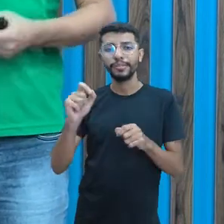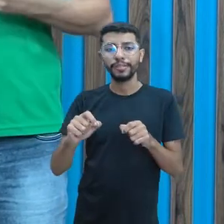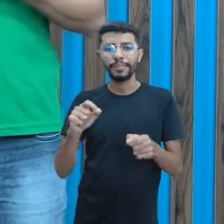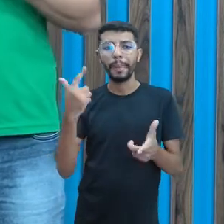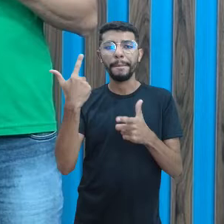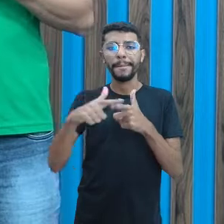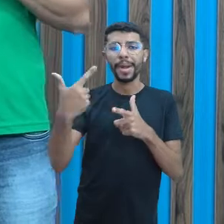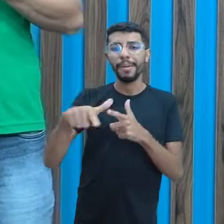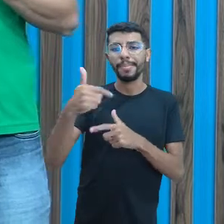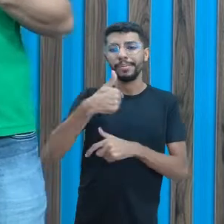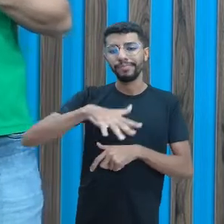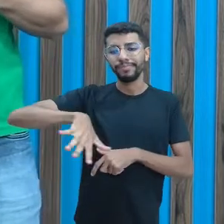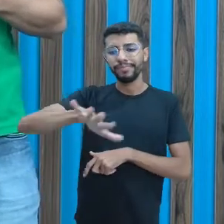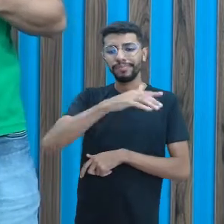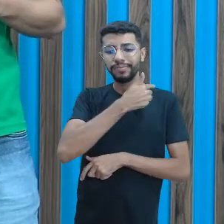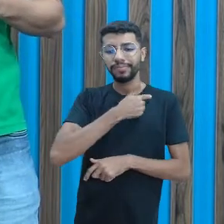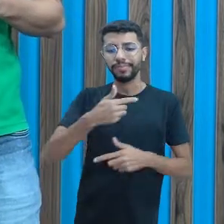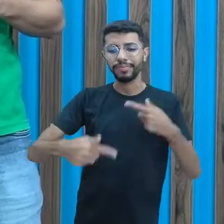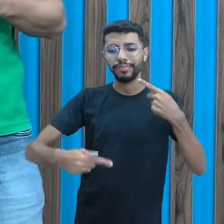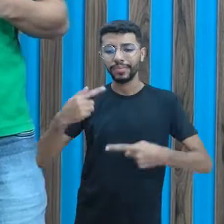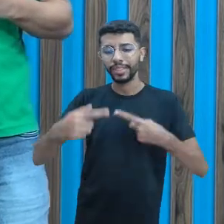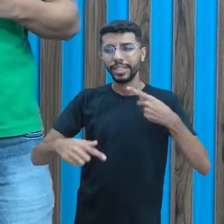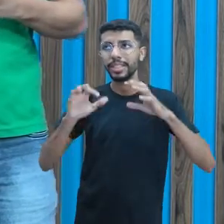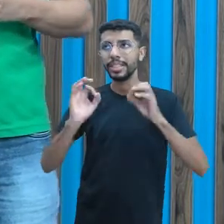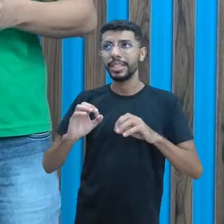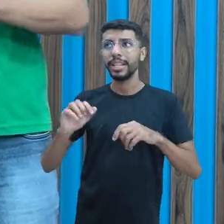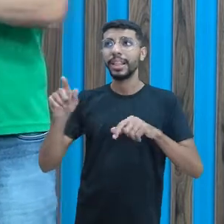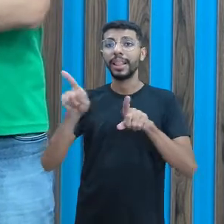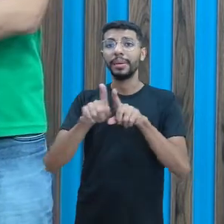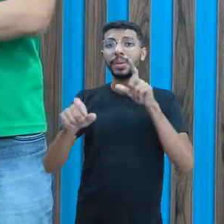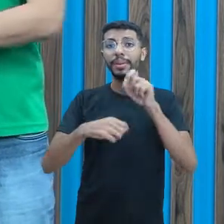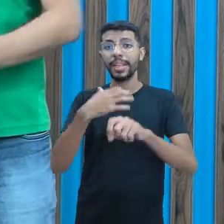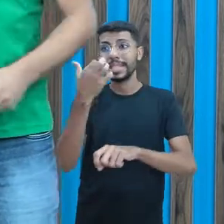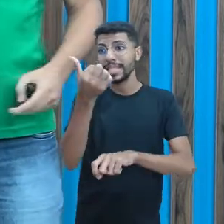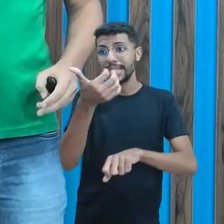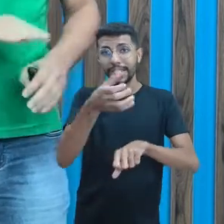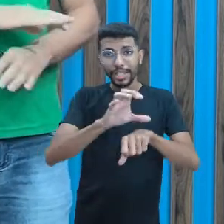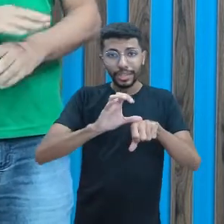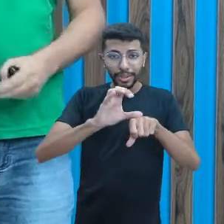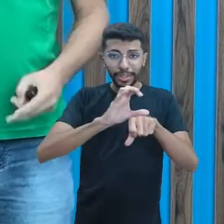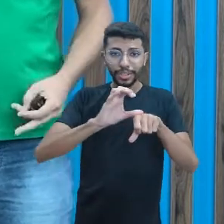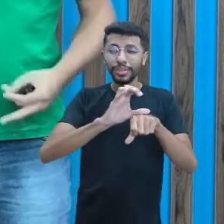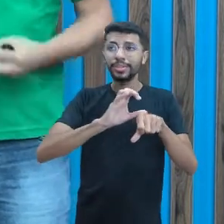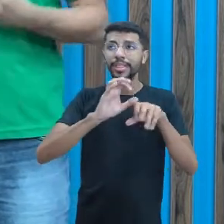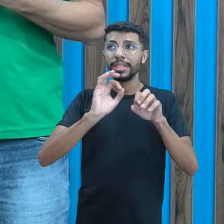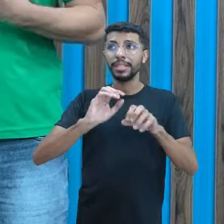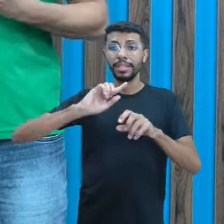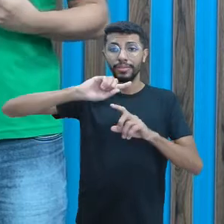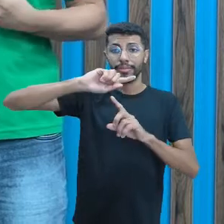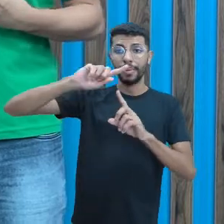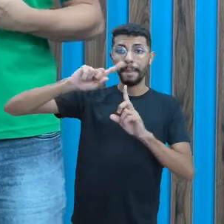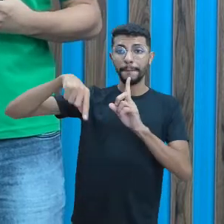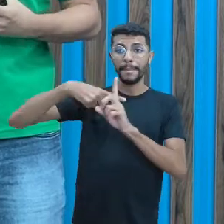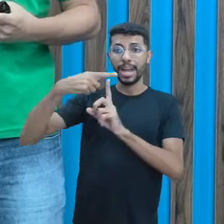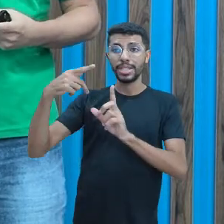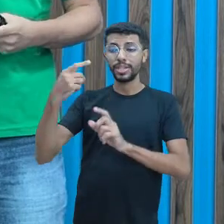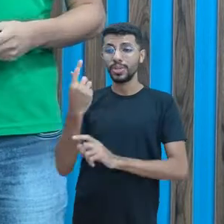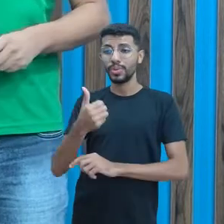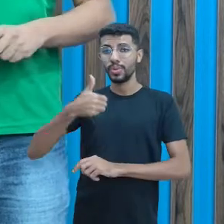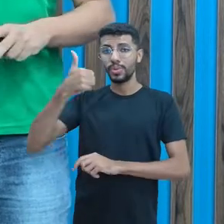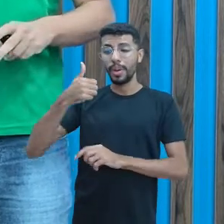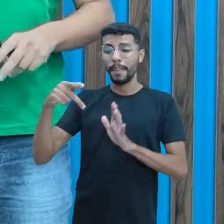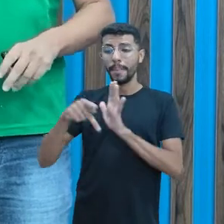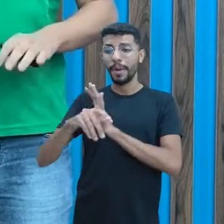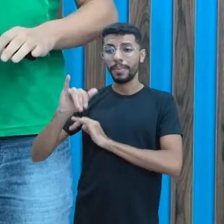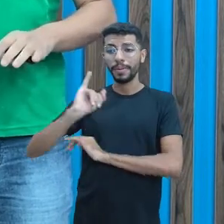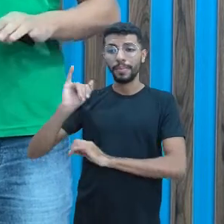São 6 constituições ao longo da história republicana, mais uma do Império, então totalizando 7 constituições da história do Brasil. Então